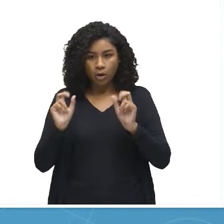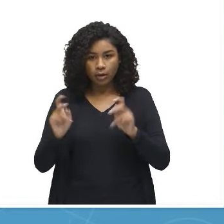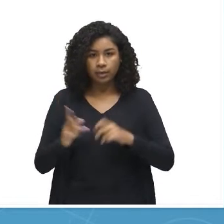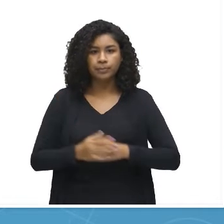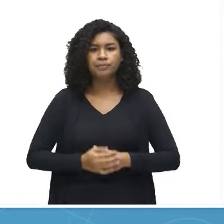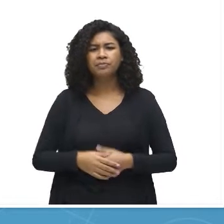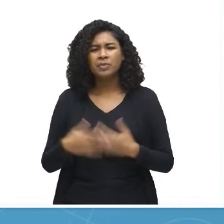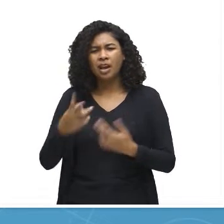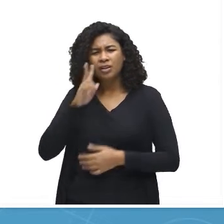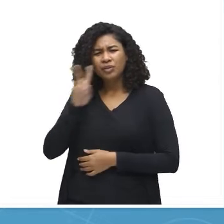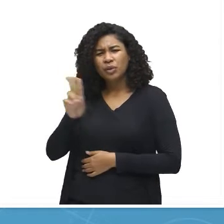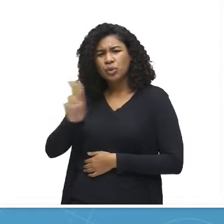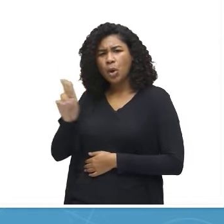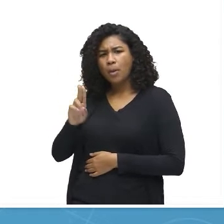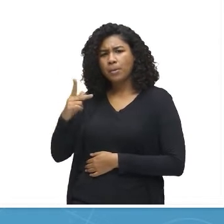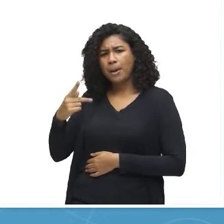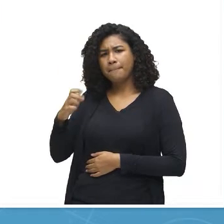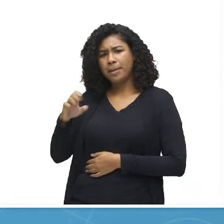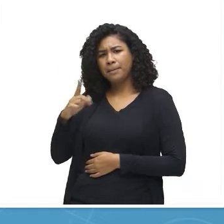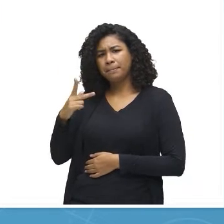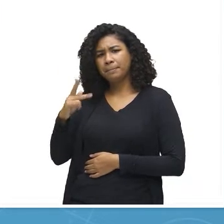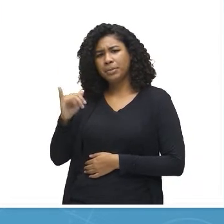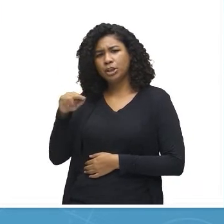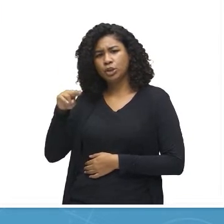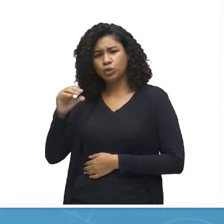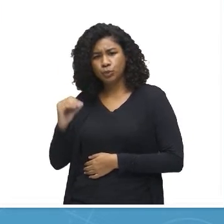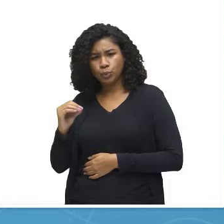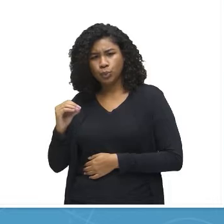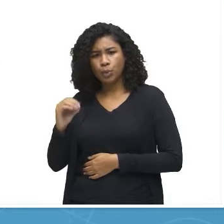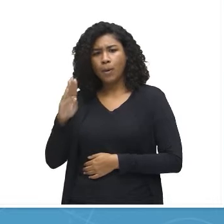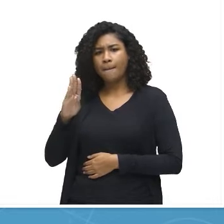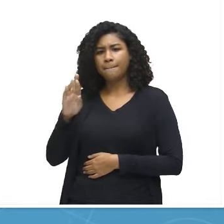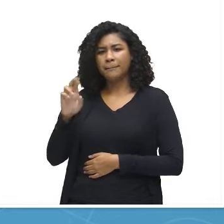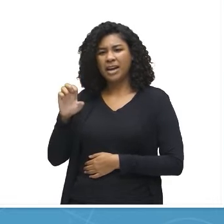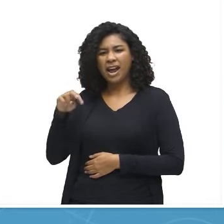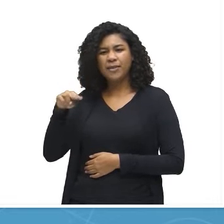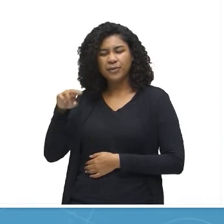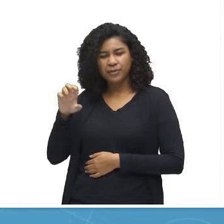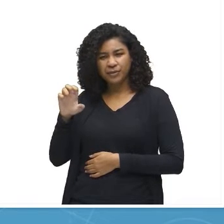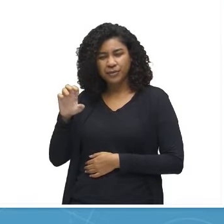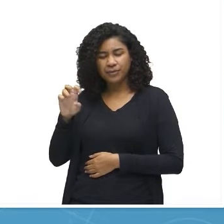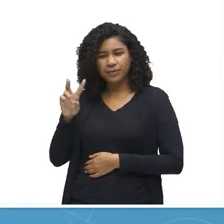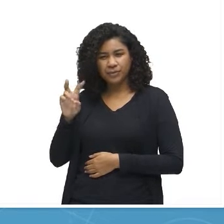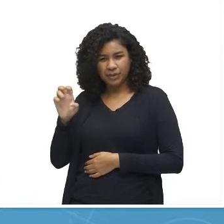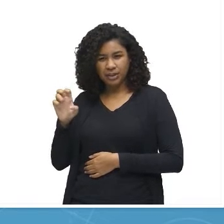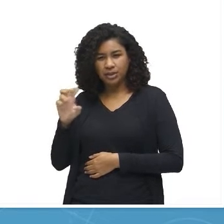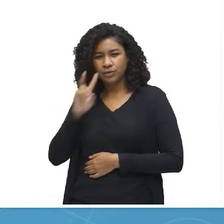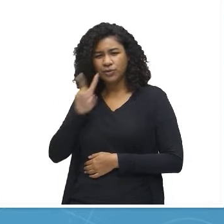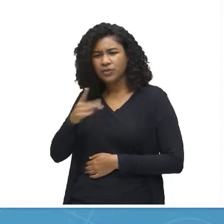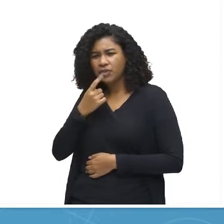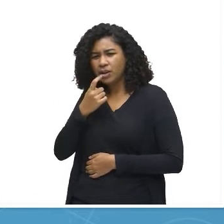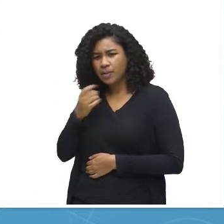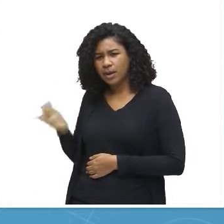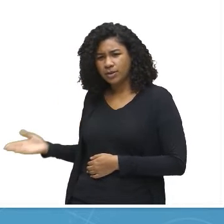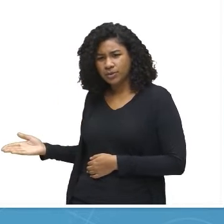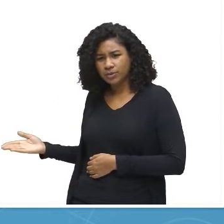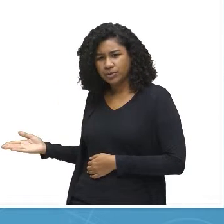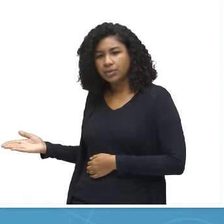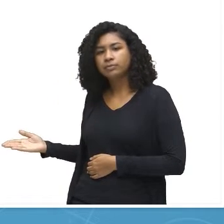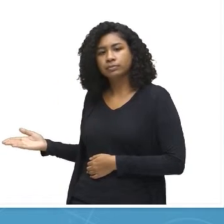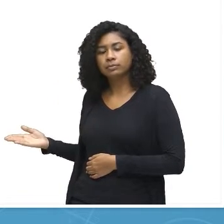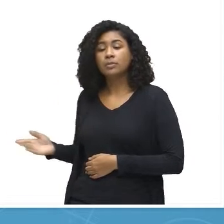ser baixinho, era chamado de Pepino o Breve. Mas quem vai ser o grande bambambam, aquele que